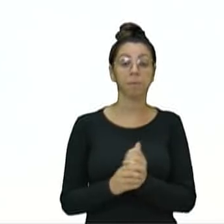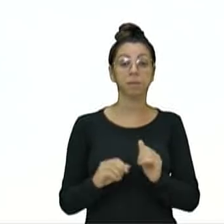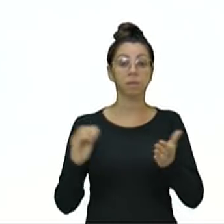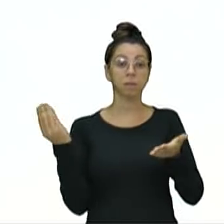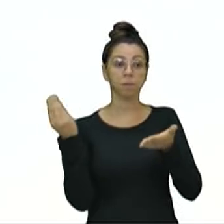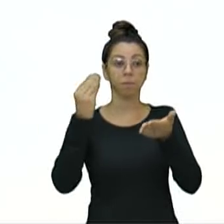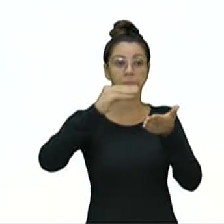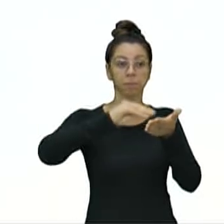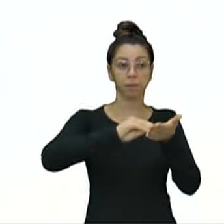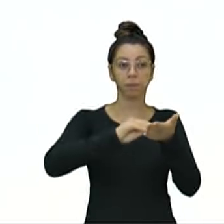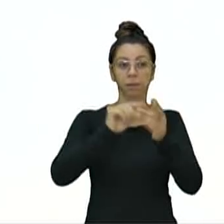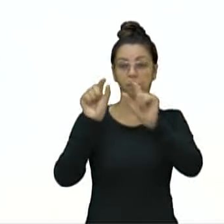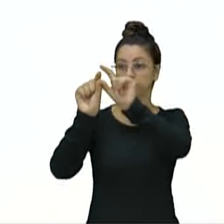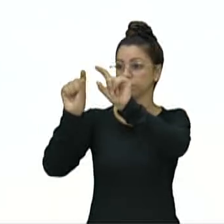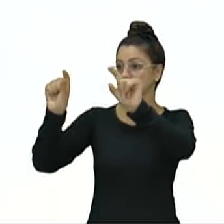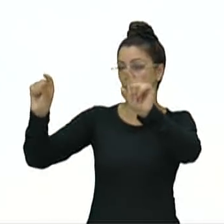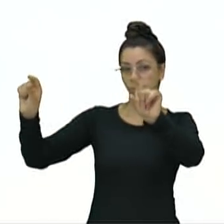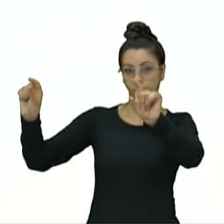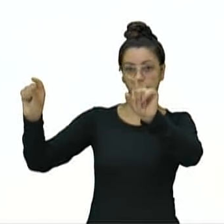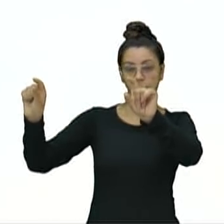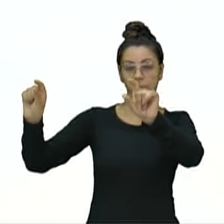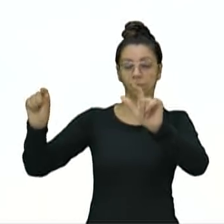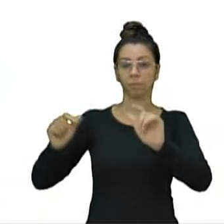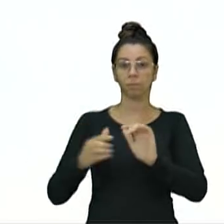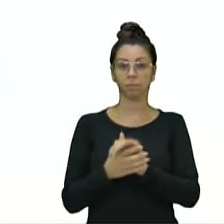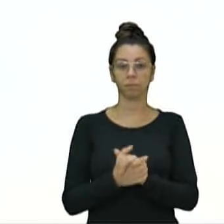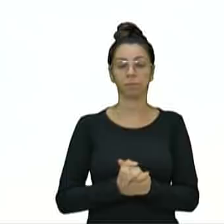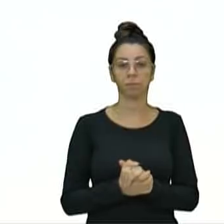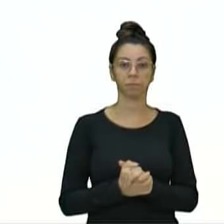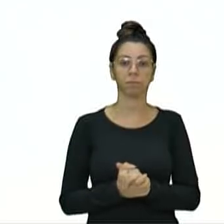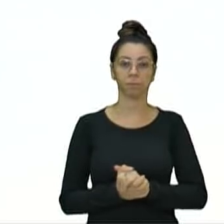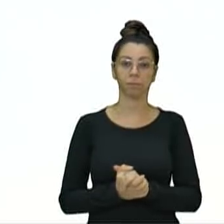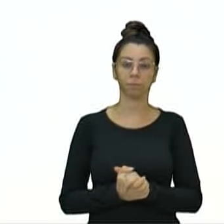and é e o in brief em resumo, em suma.